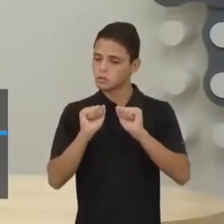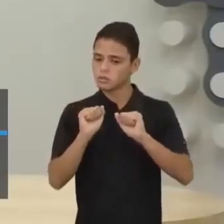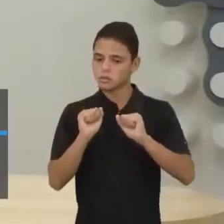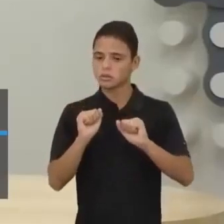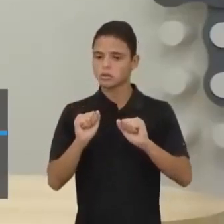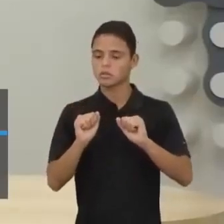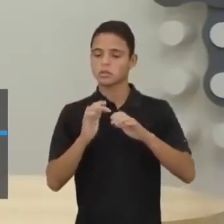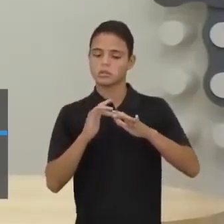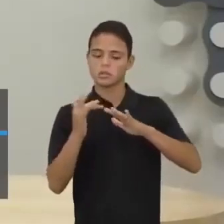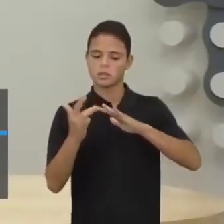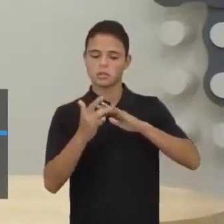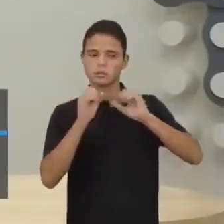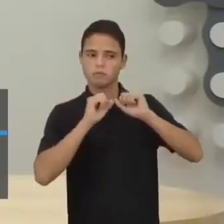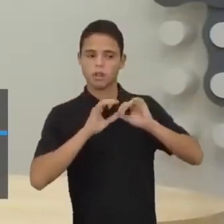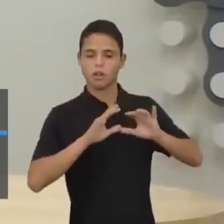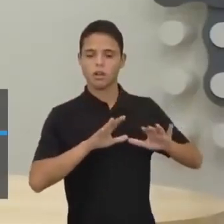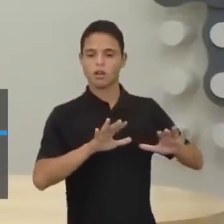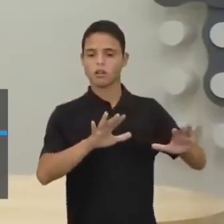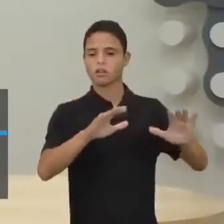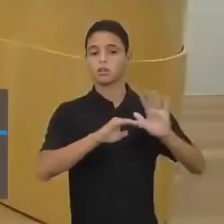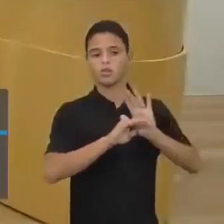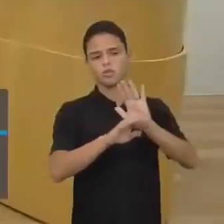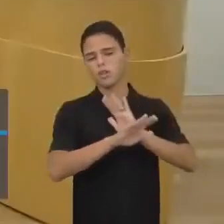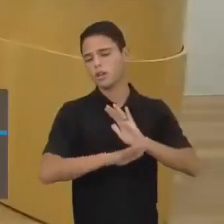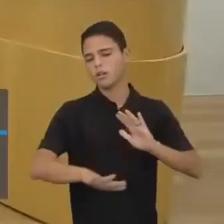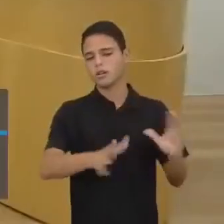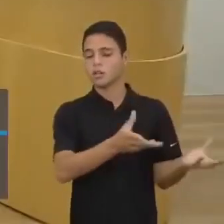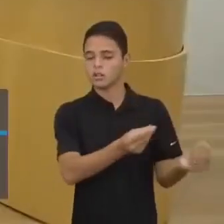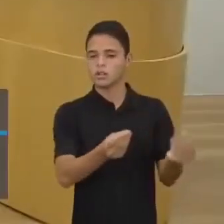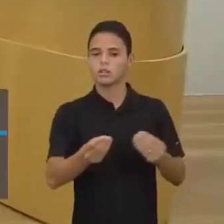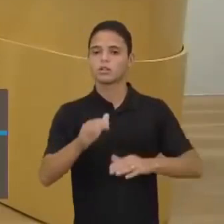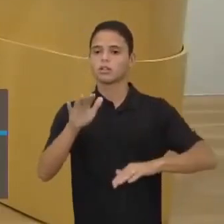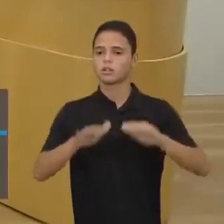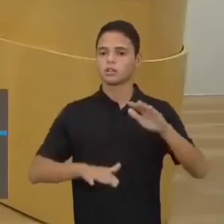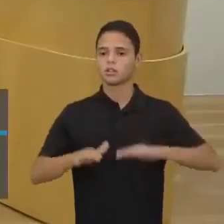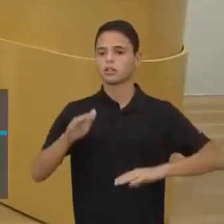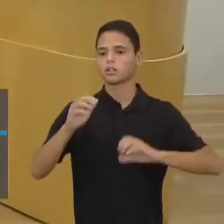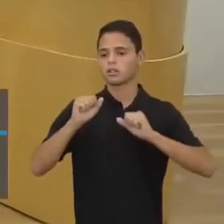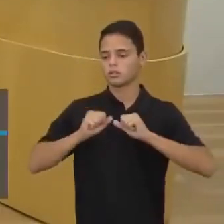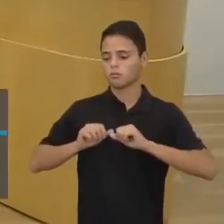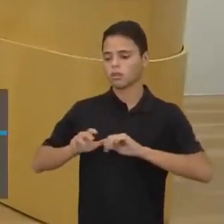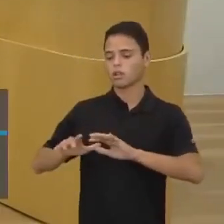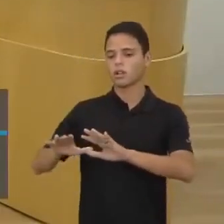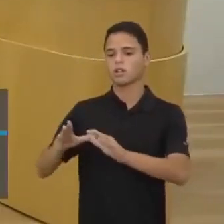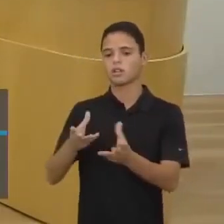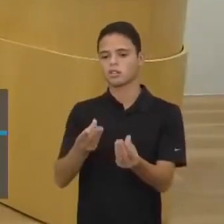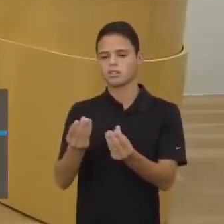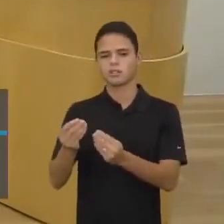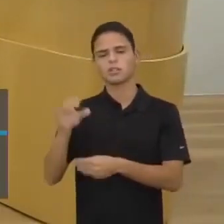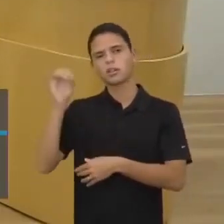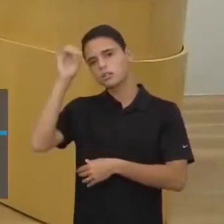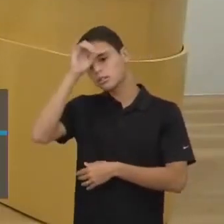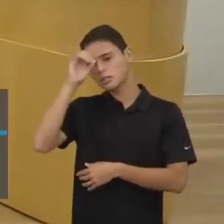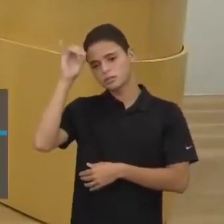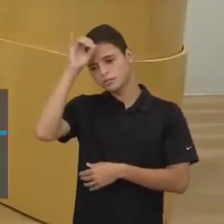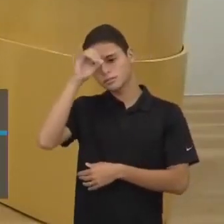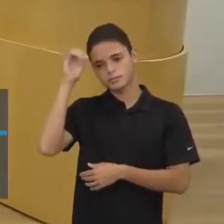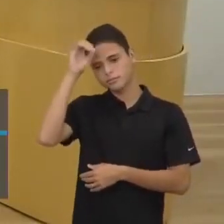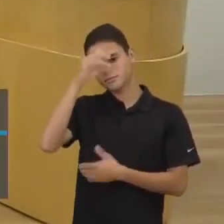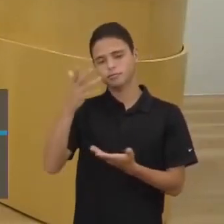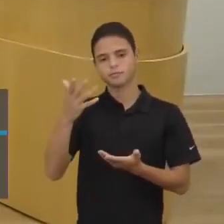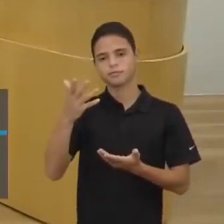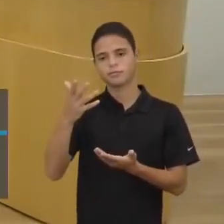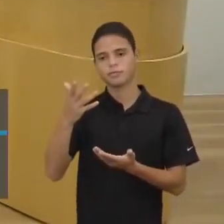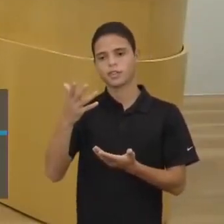projetada nas redes sociais. Às vezes eu sempre falo aos meus alunos, a gente às vezes compartilha tanta bobagem nas redes sociais, né? E o que é legal,